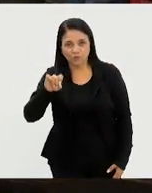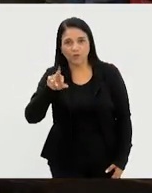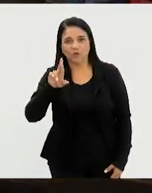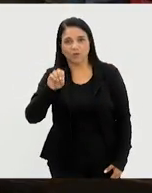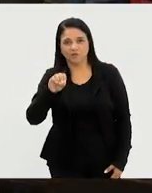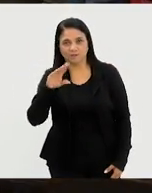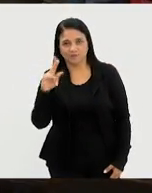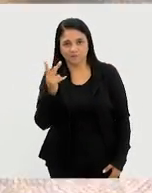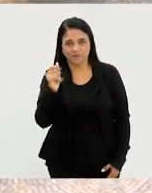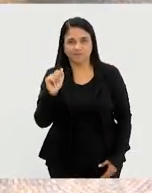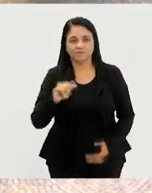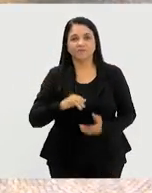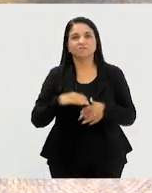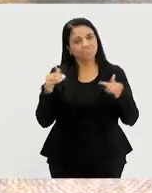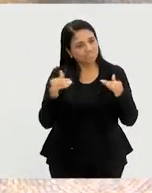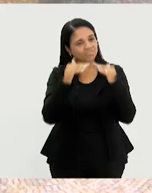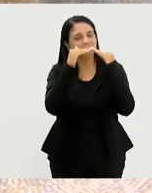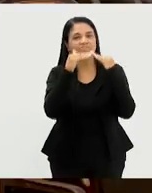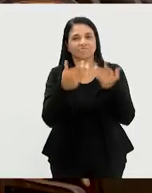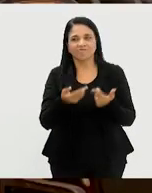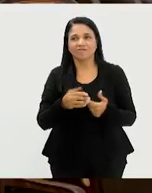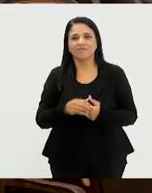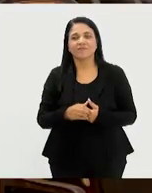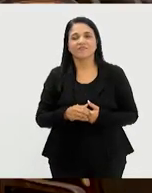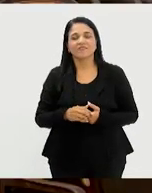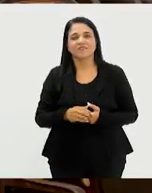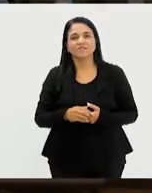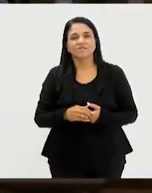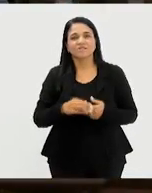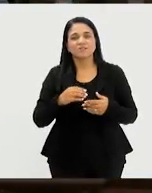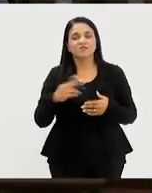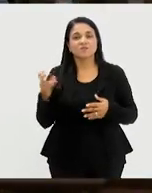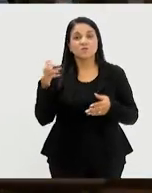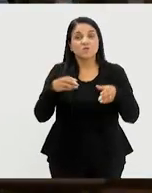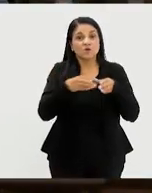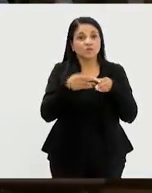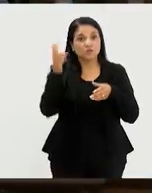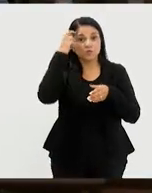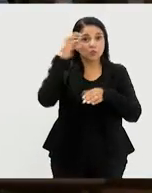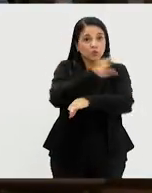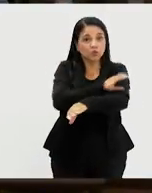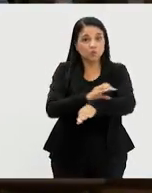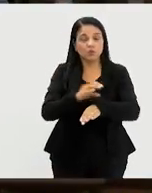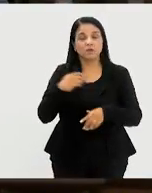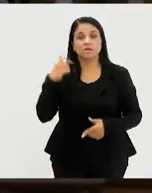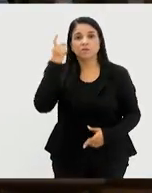Rocha favorável pela comissão de Cultura deputada Verônica